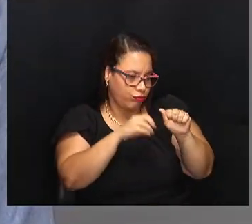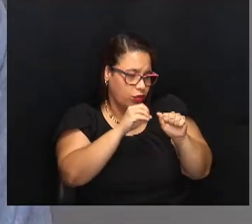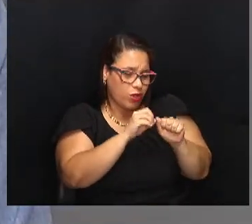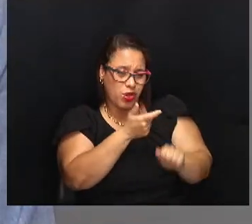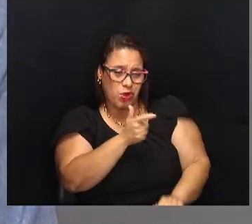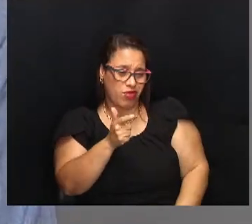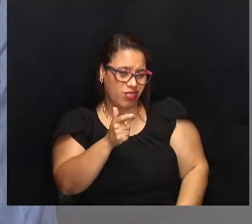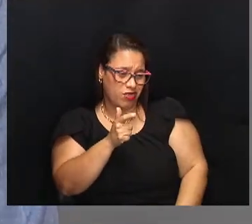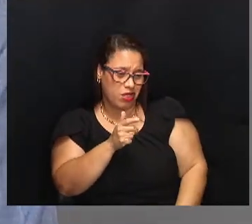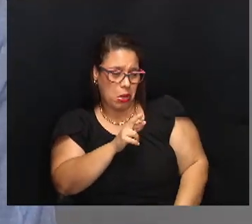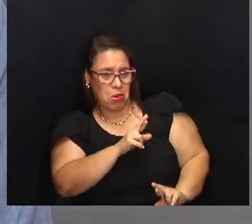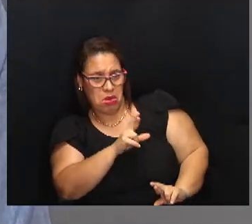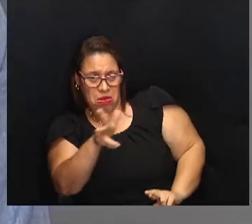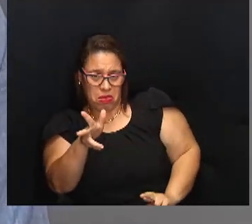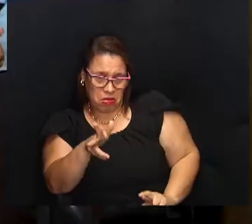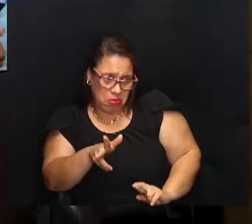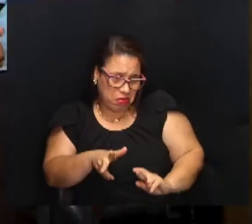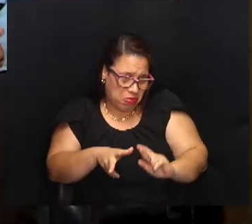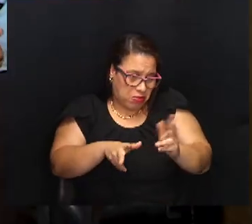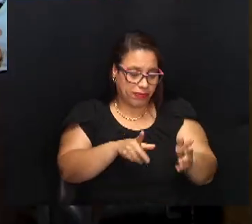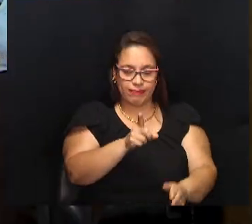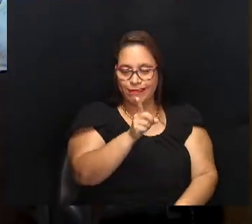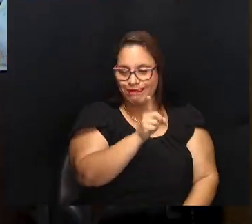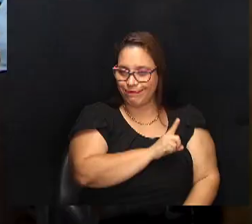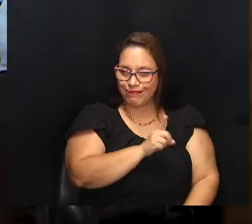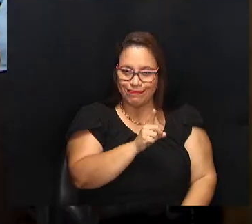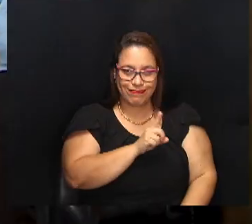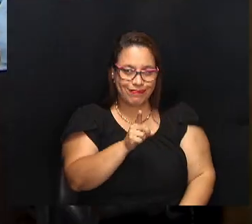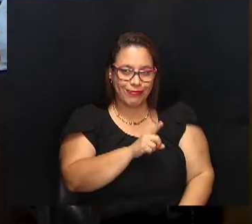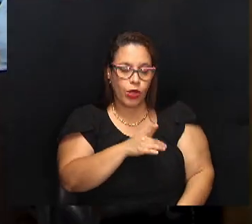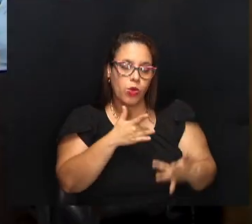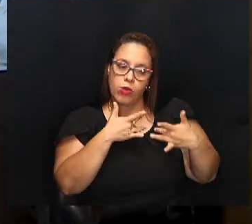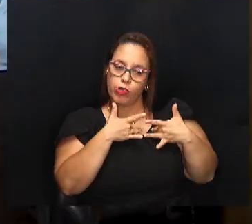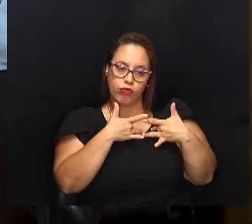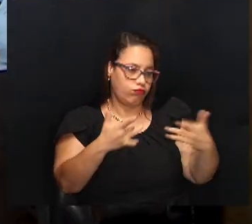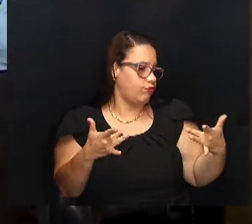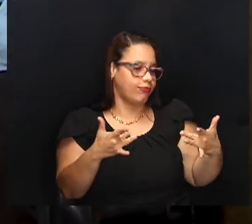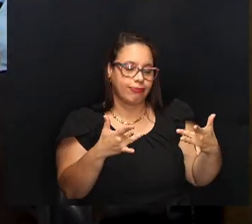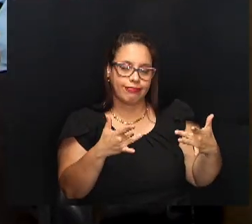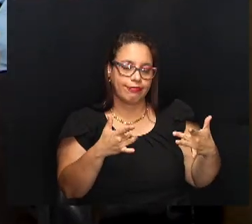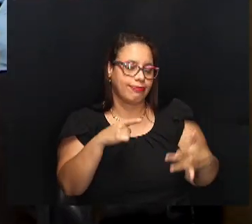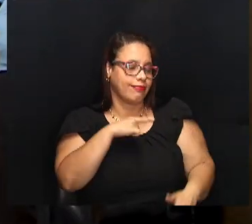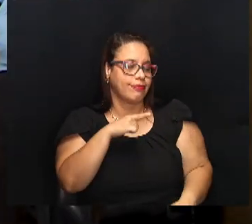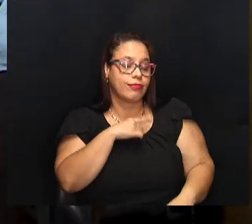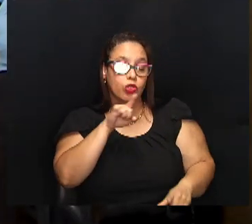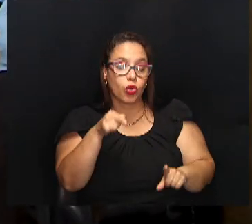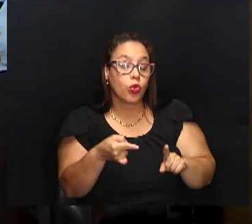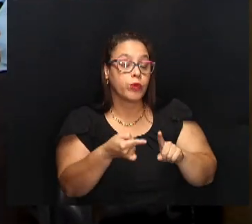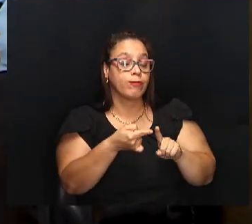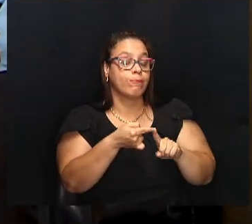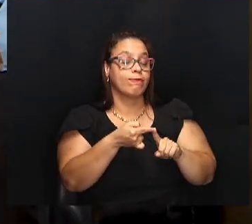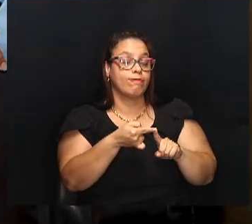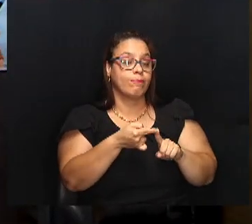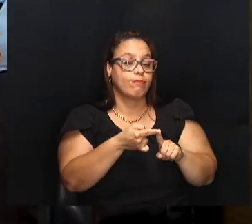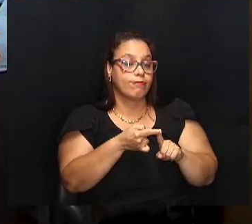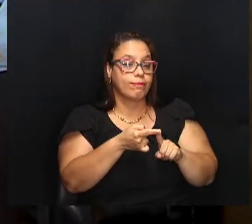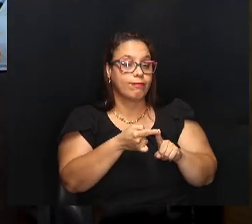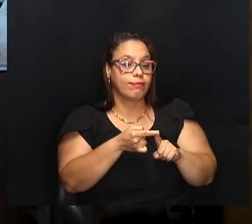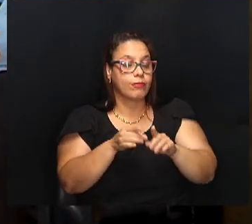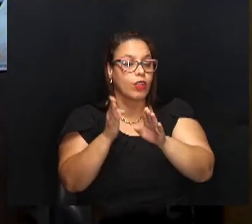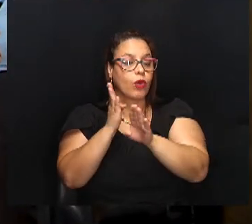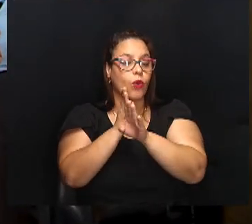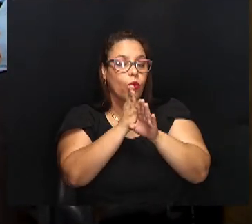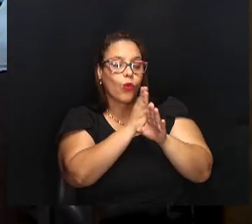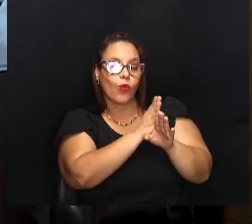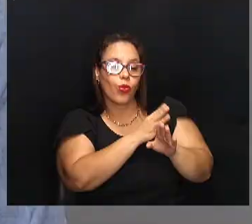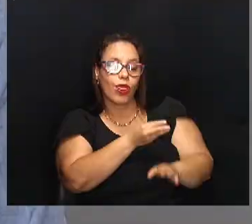uma distinção, né? Hoje, esse é um projeto solidário, onde a gente tem como objetivo alcançar vidas,